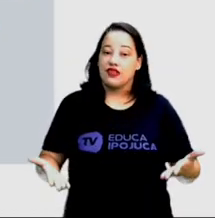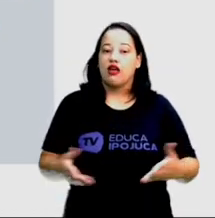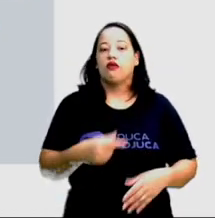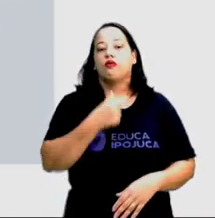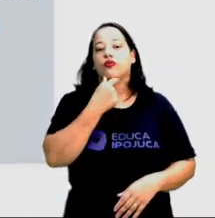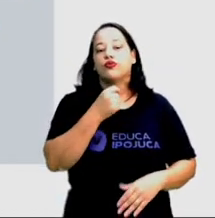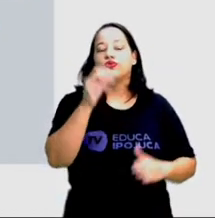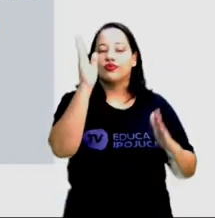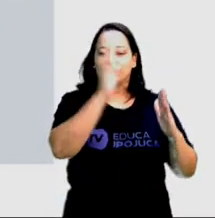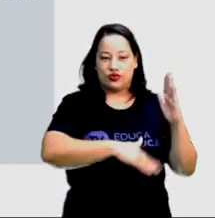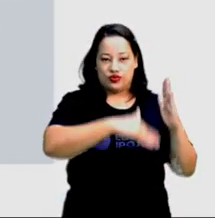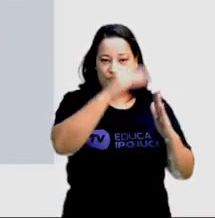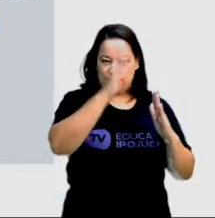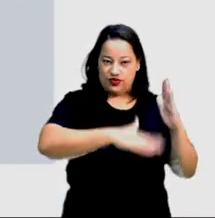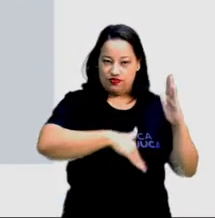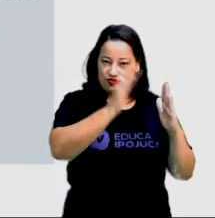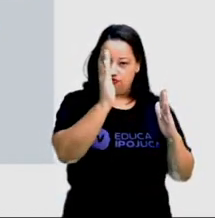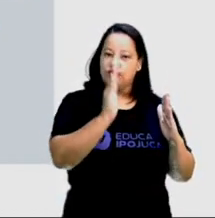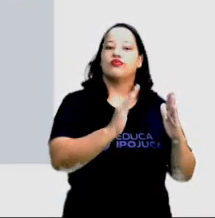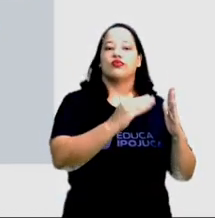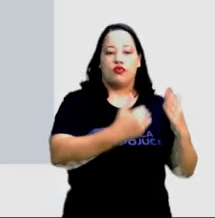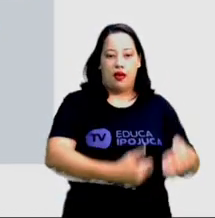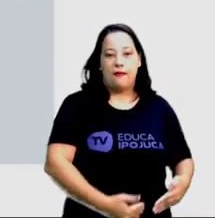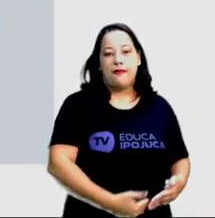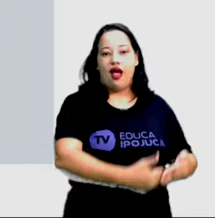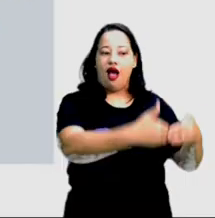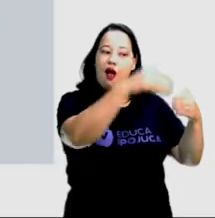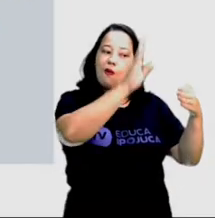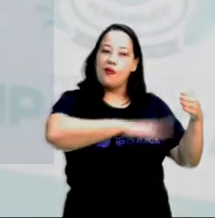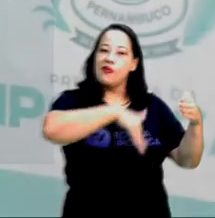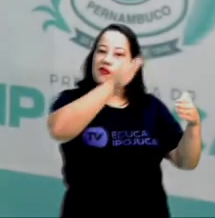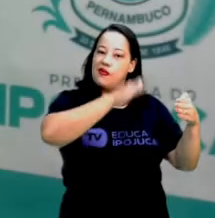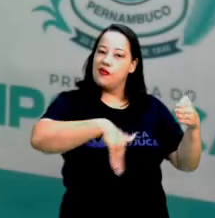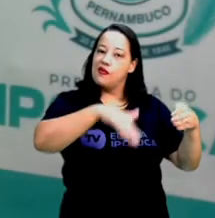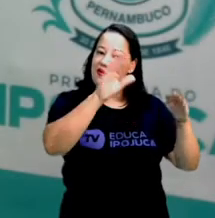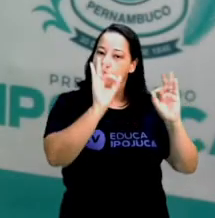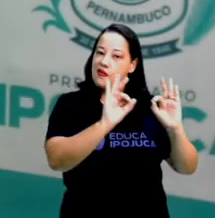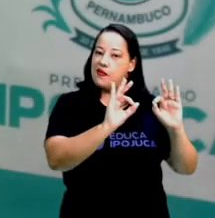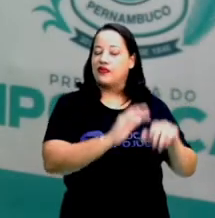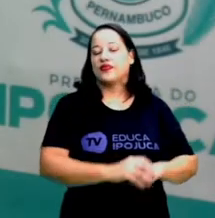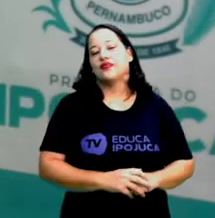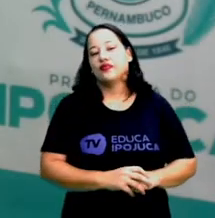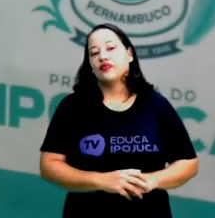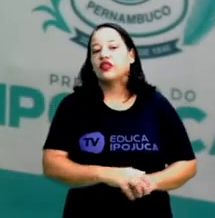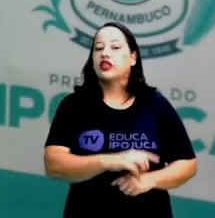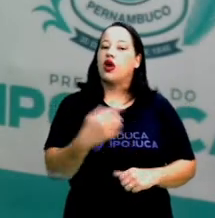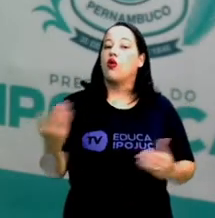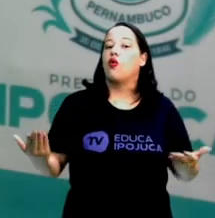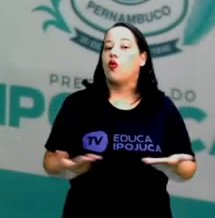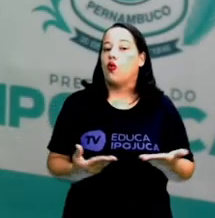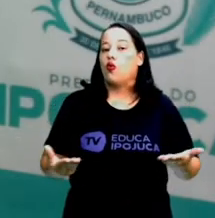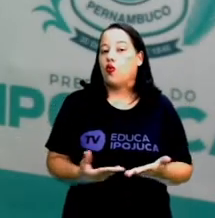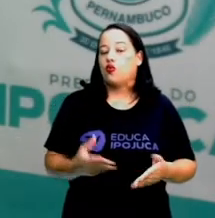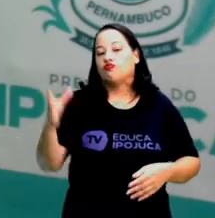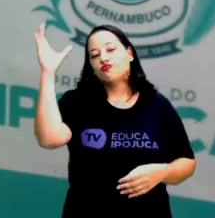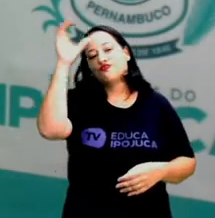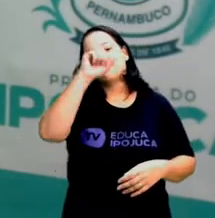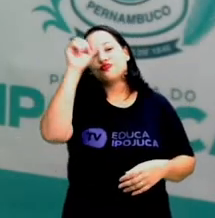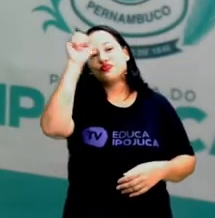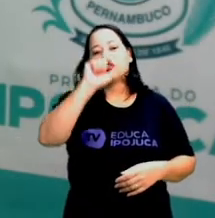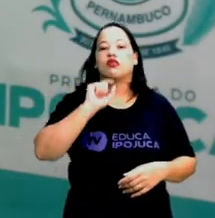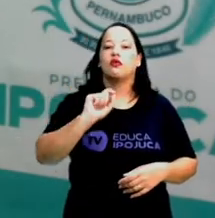ele pinta as paredes. Bom, o que nós aprendemos hoje na nossa aula?